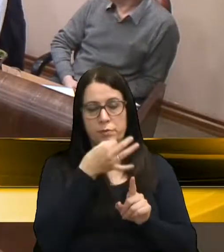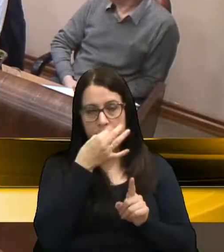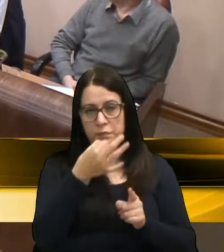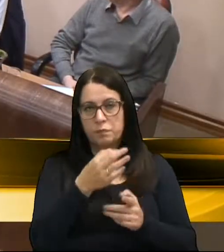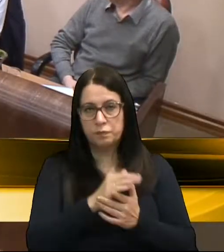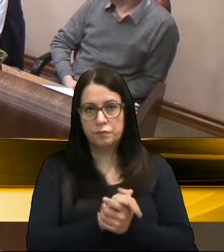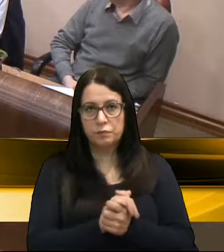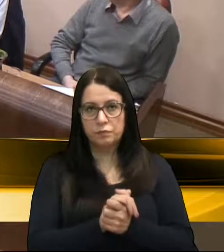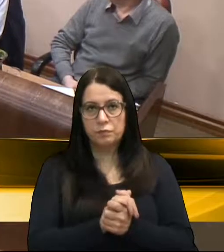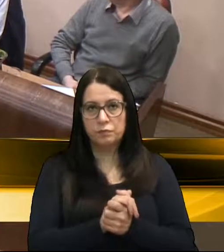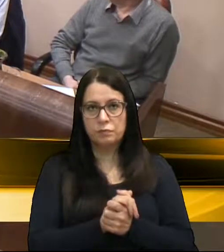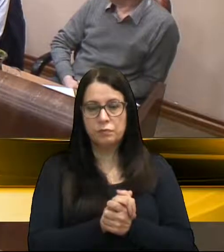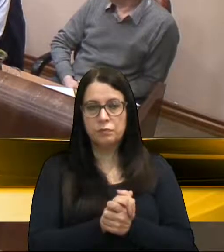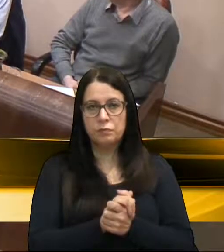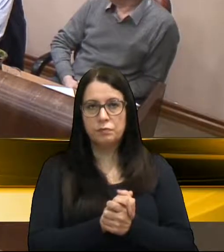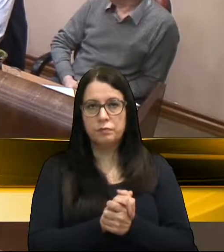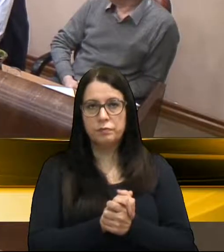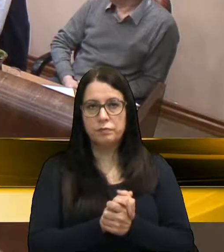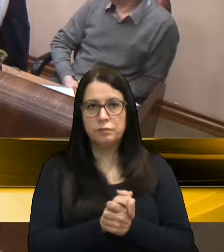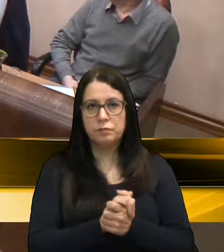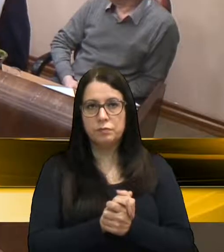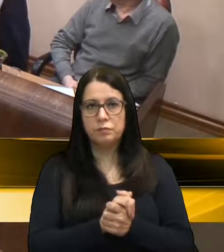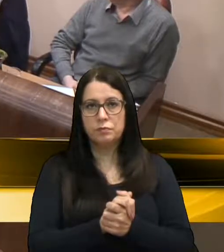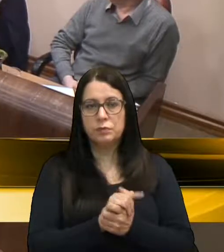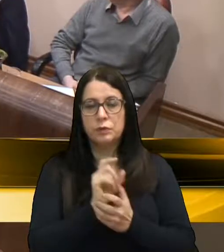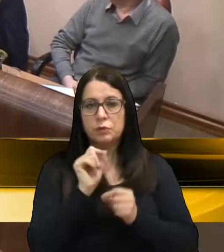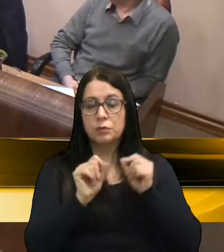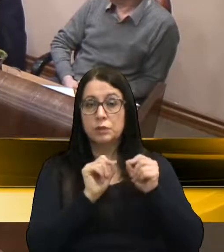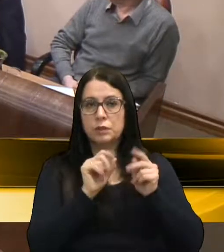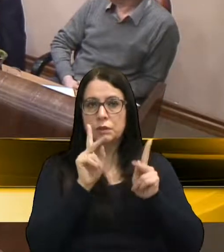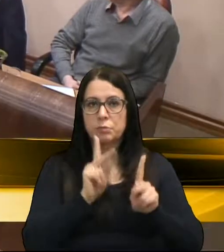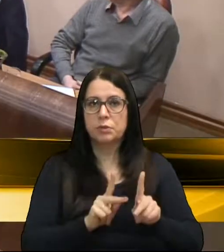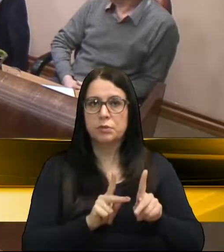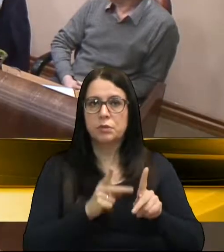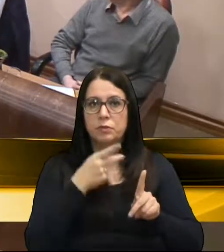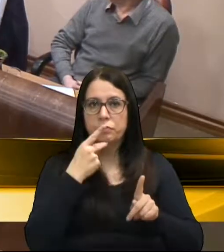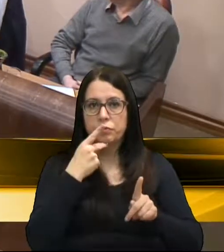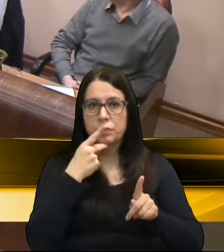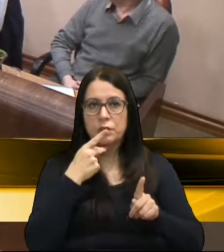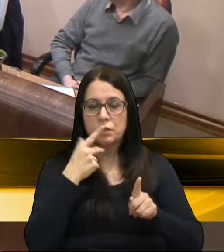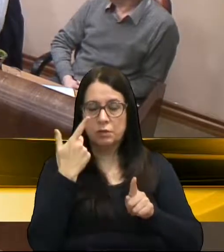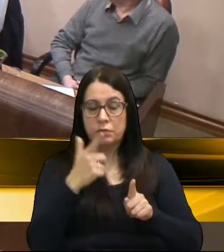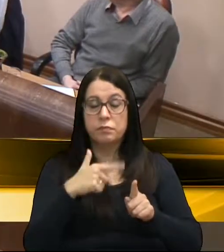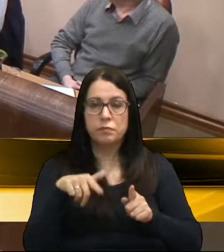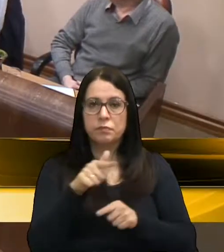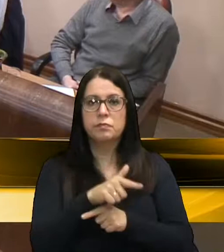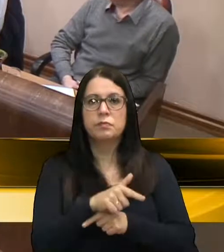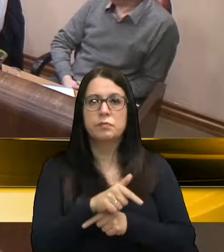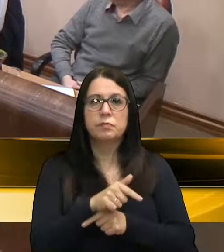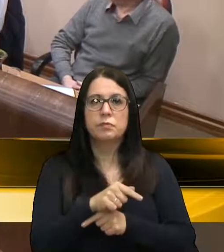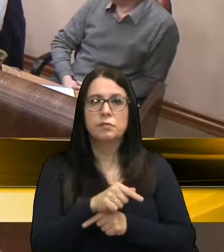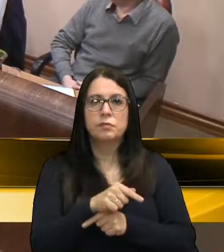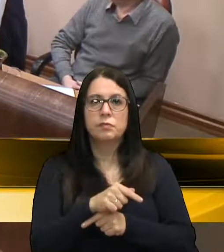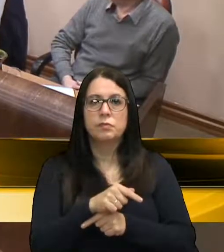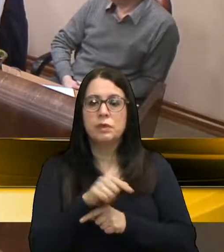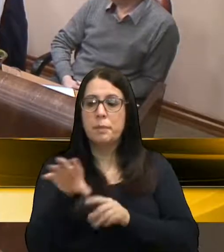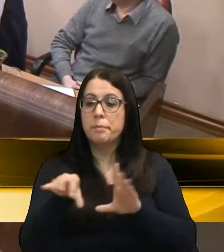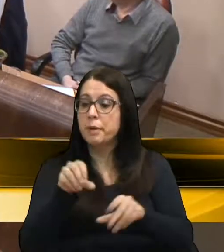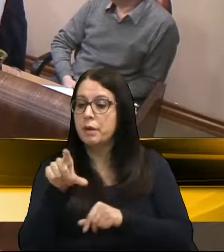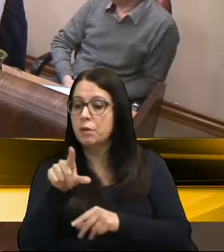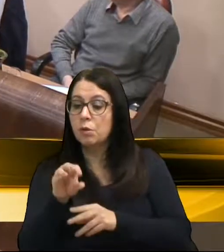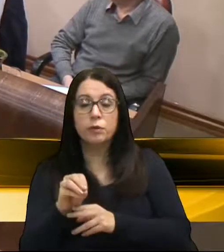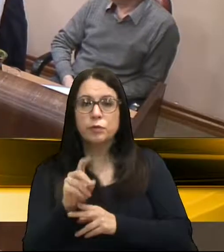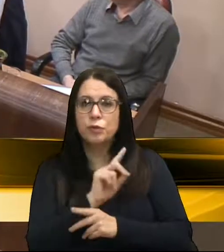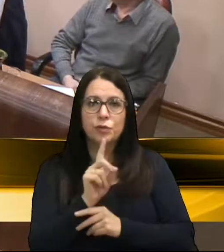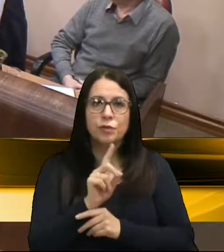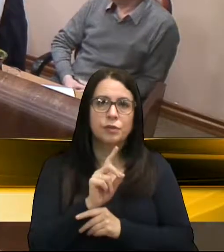parecer, em virtude do só ver o que esse pessoal, já foi dito, sou repetitivo aqui, né? O que eles recolhem esse lixo. E eles